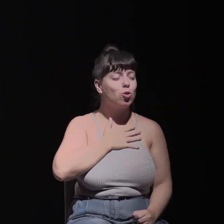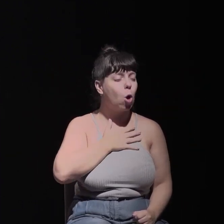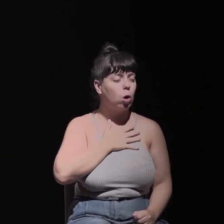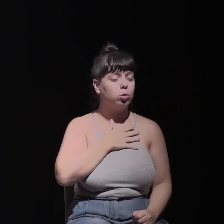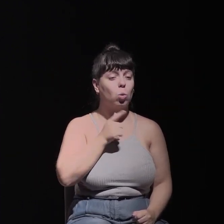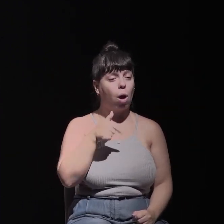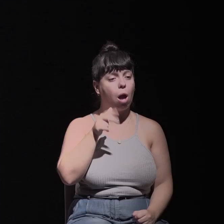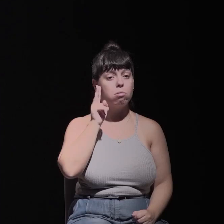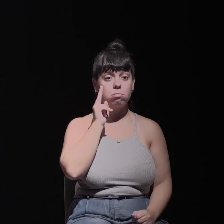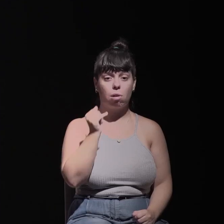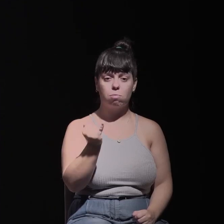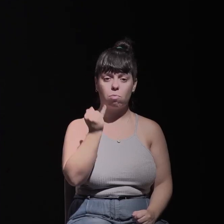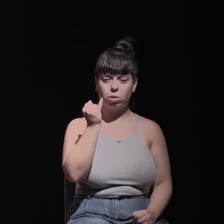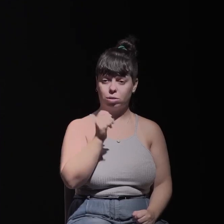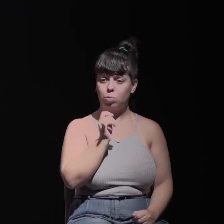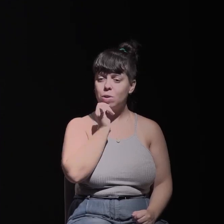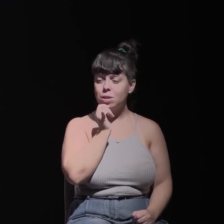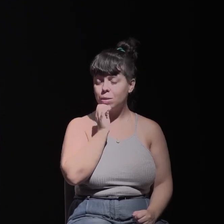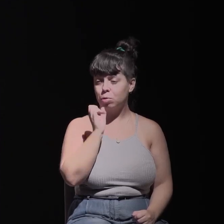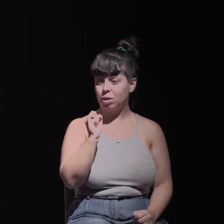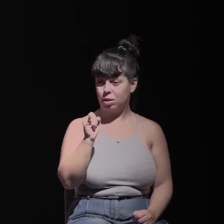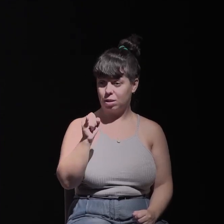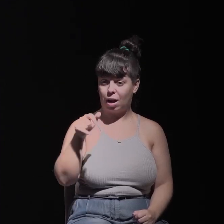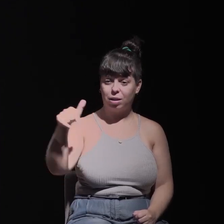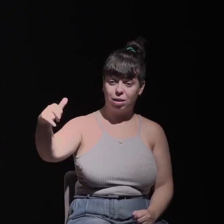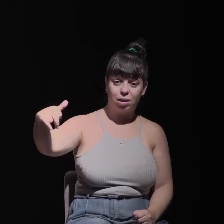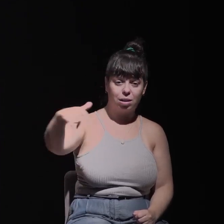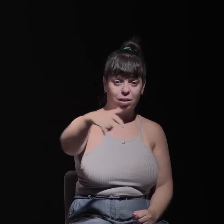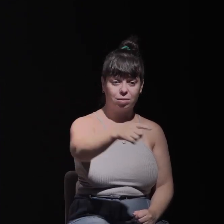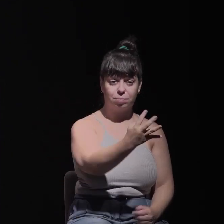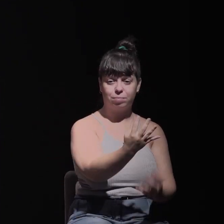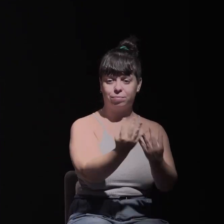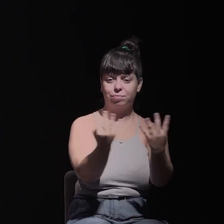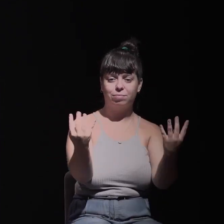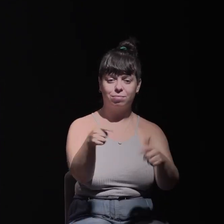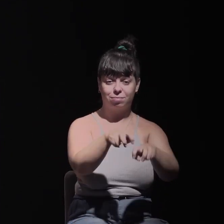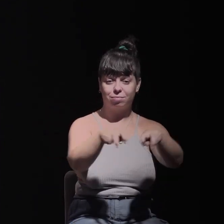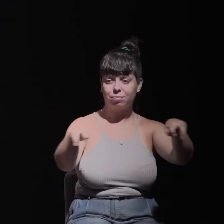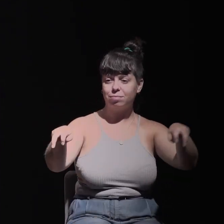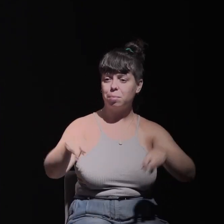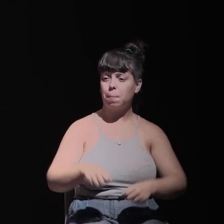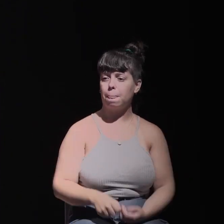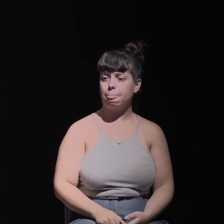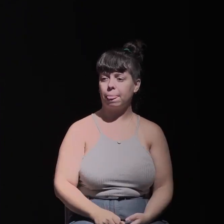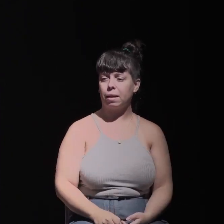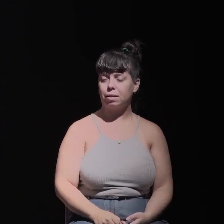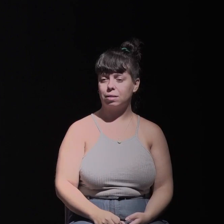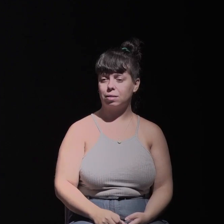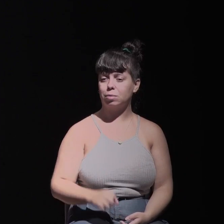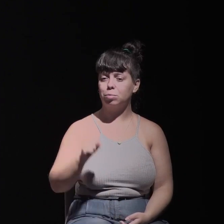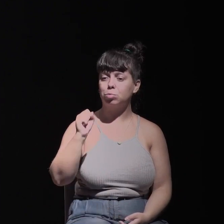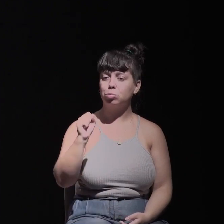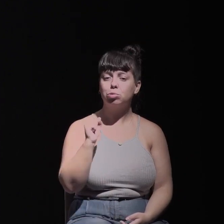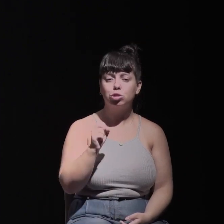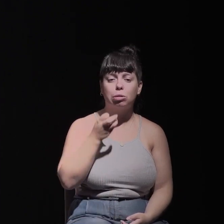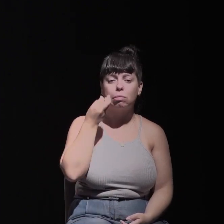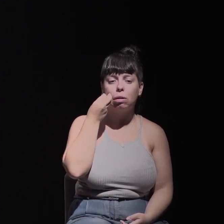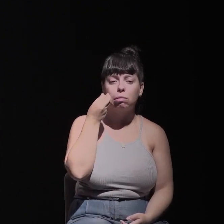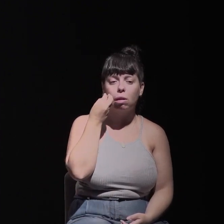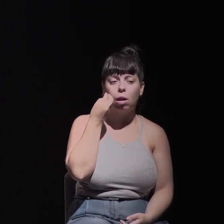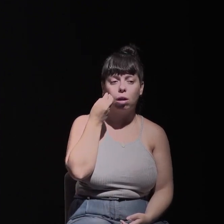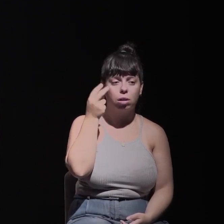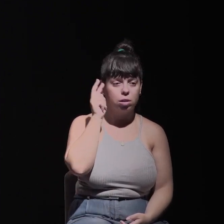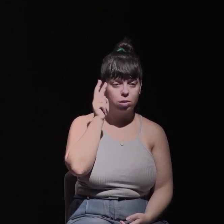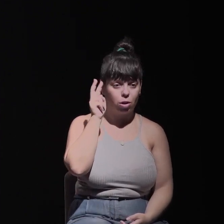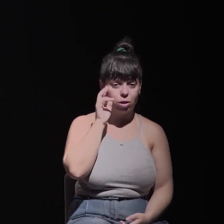muito importante. Por exemplo, se vocês passeassem aqui na primeira fileira, vocês poderiam ter indício, subsídio para tentar recuperar uma